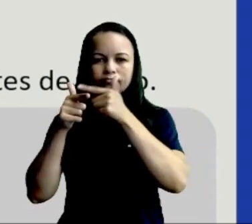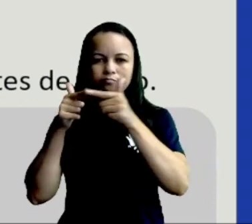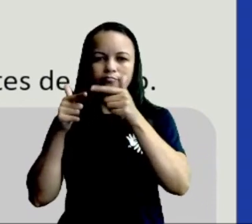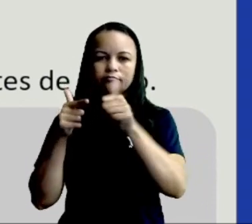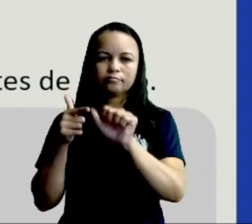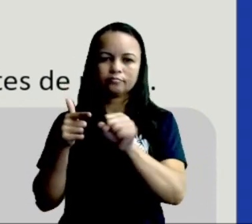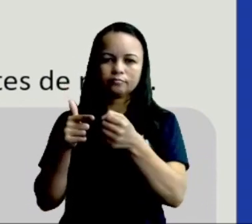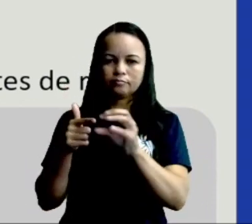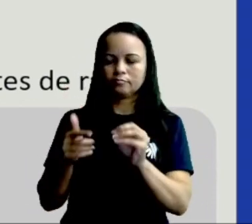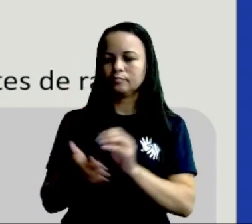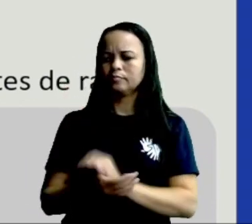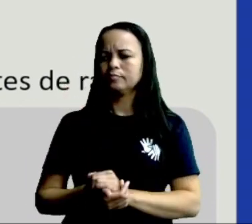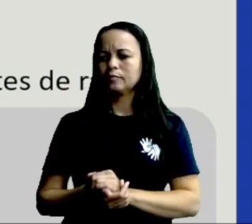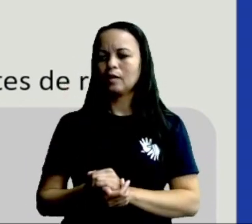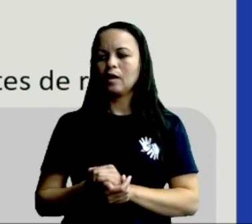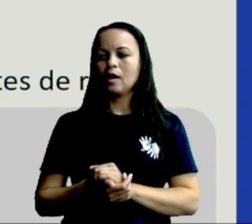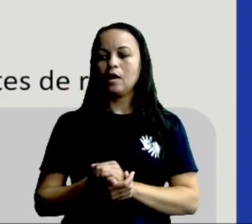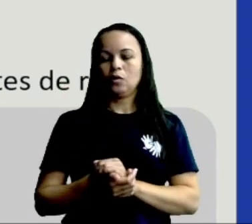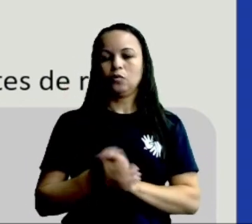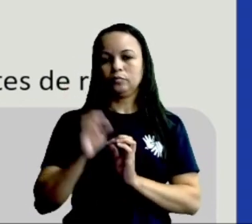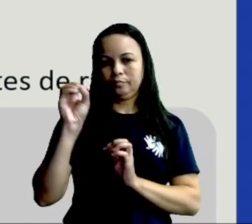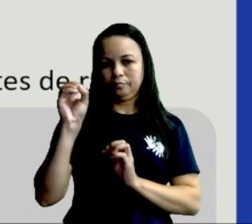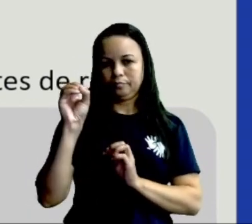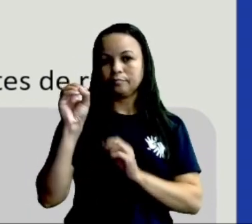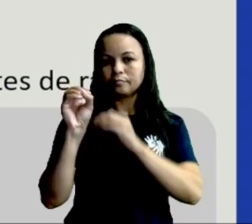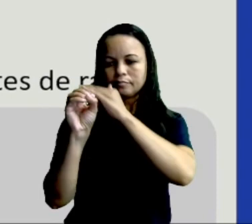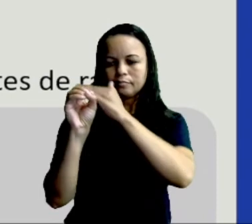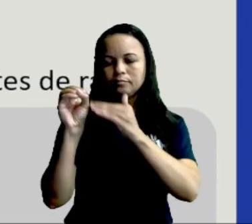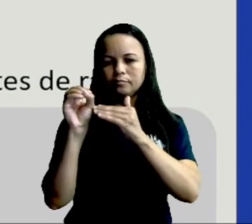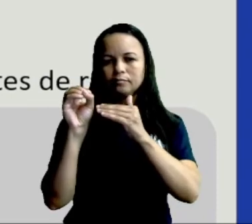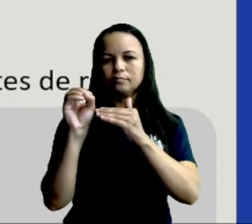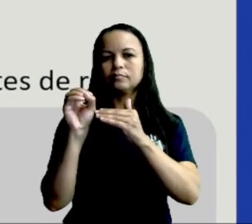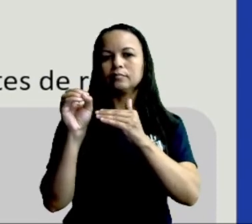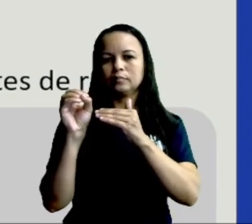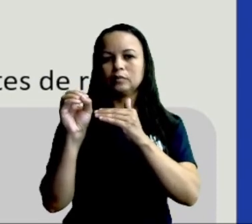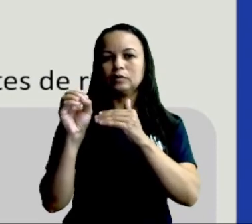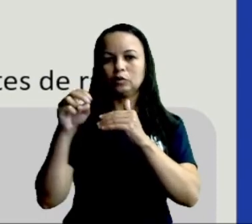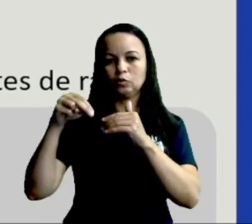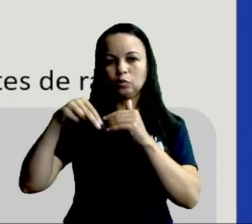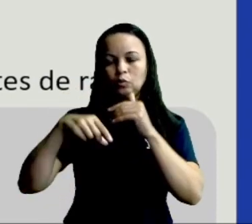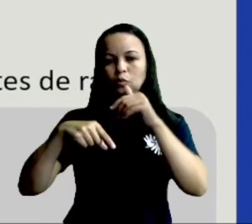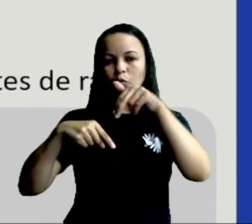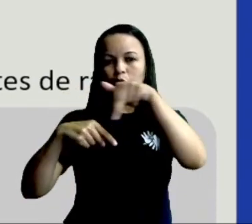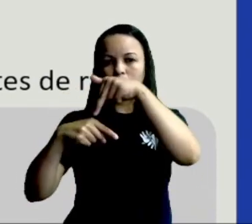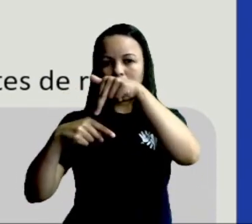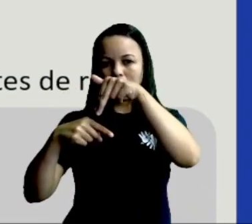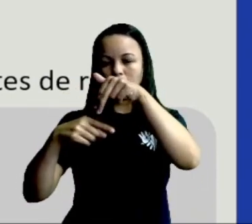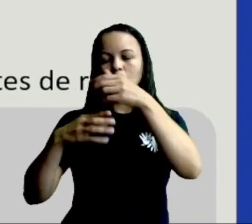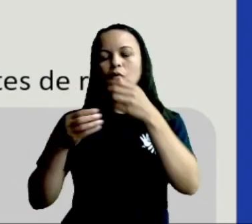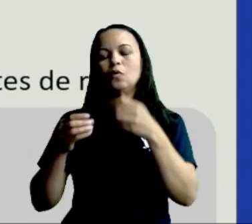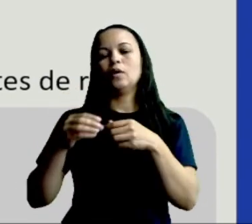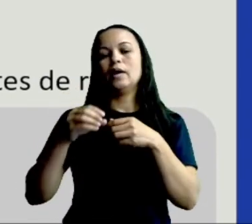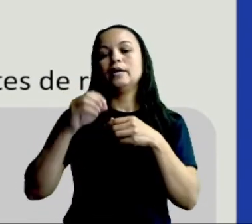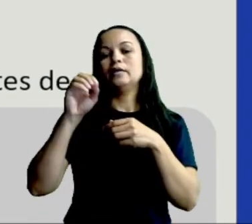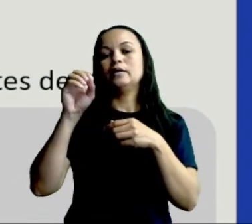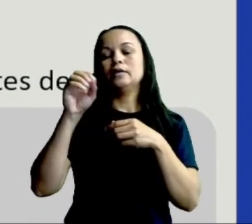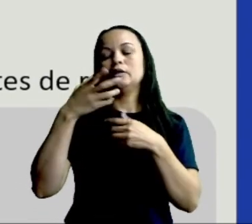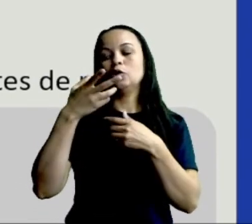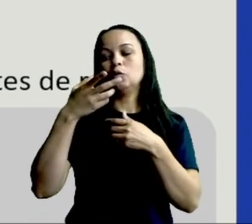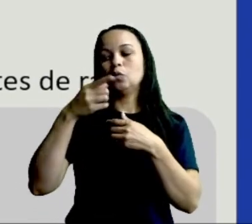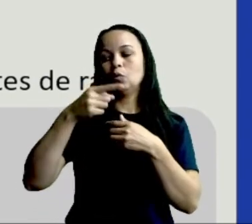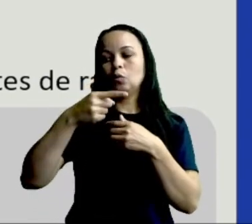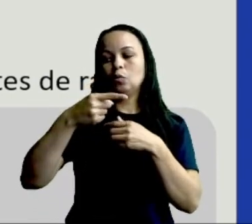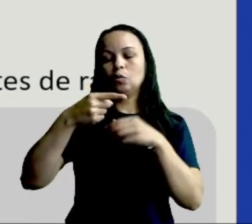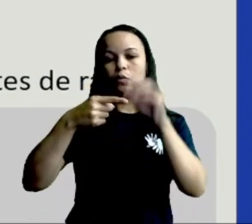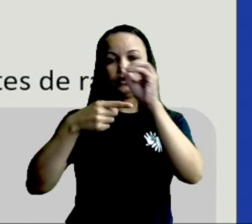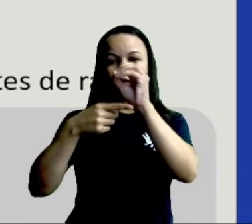zero de um dos números que está no numerador e o zero do número que está no denominador. Tá? Para